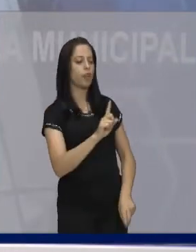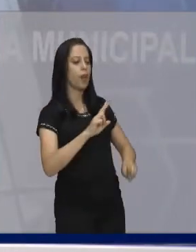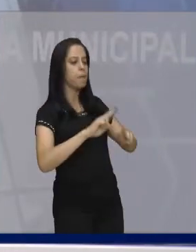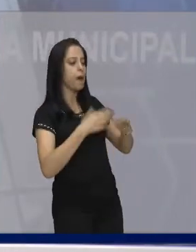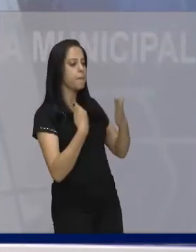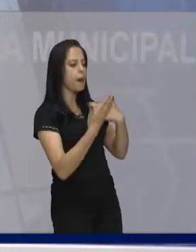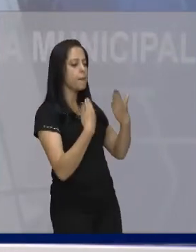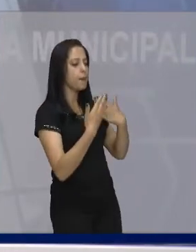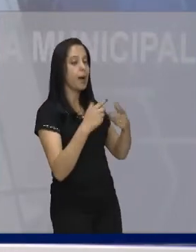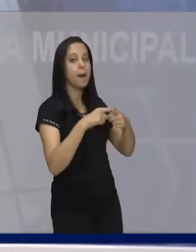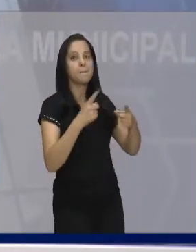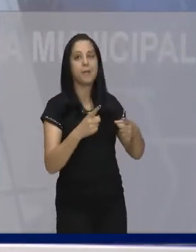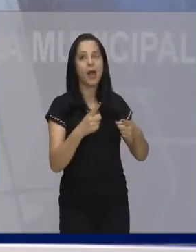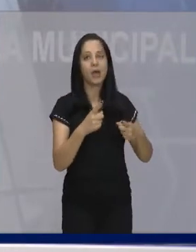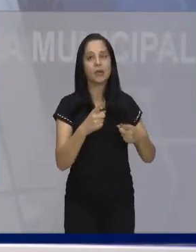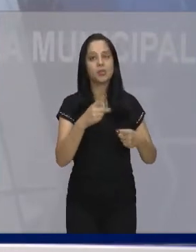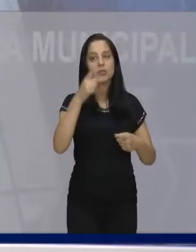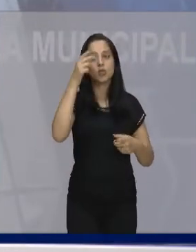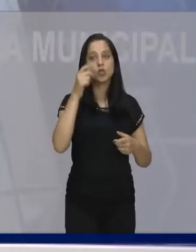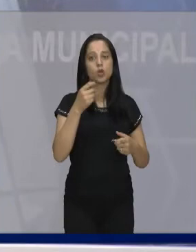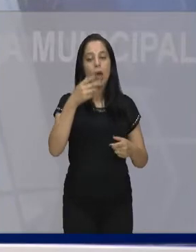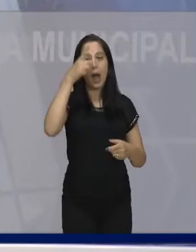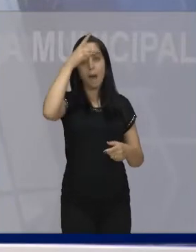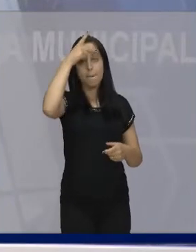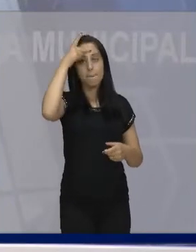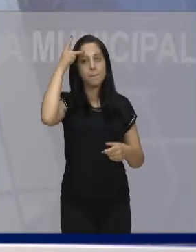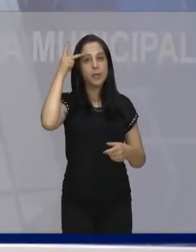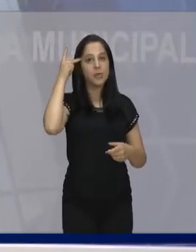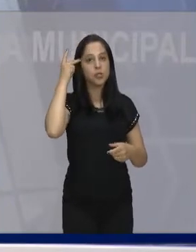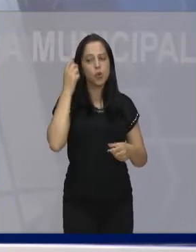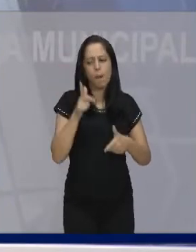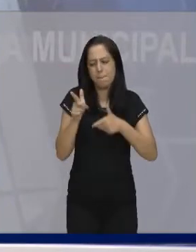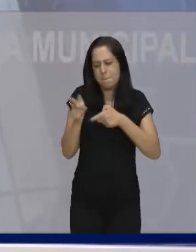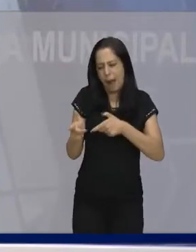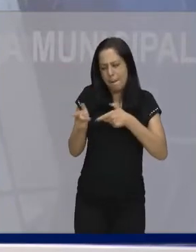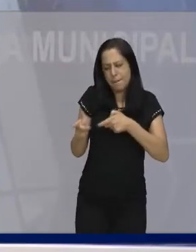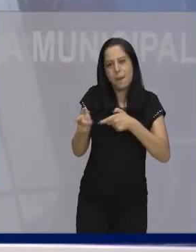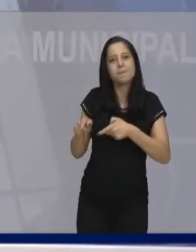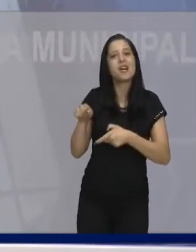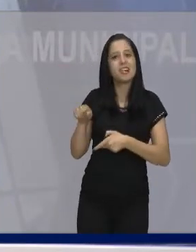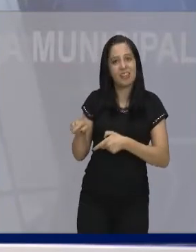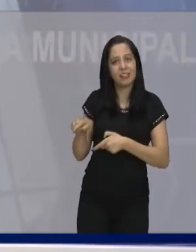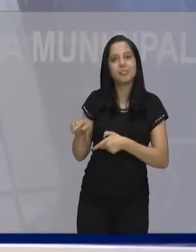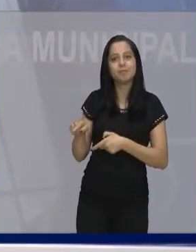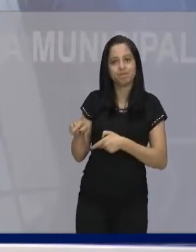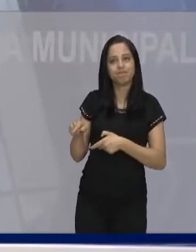Foi brutalmente fuzilado junto com alguns presos dentro de um carro.